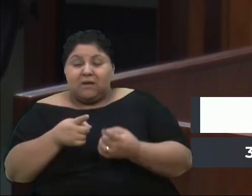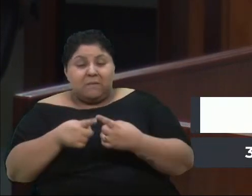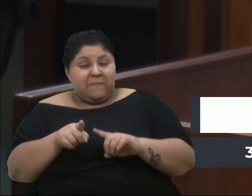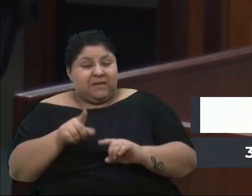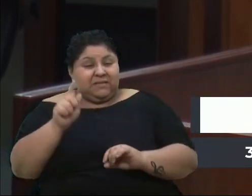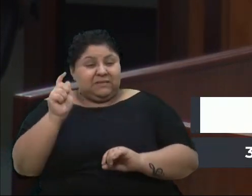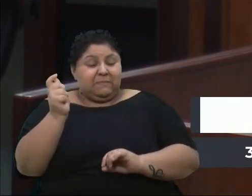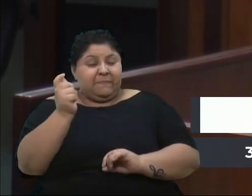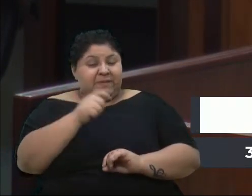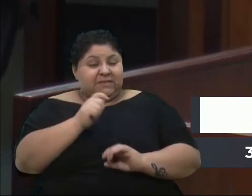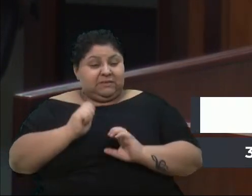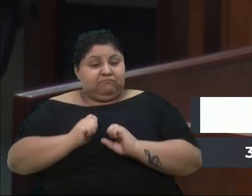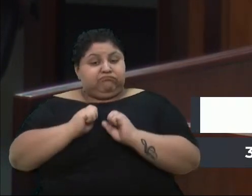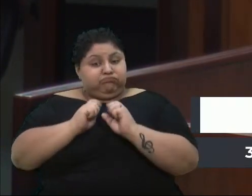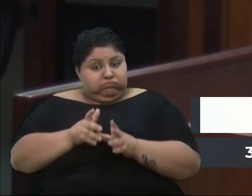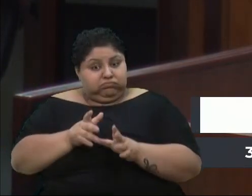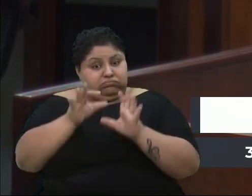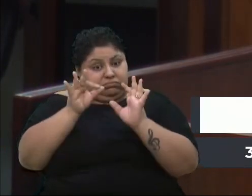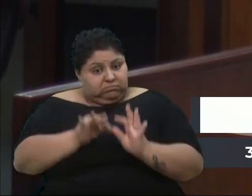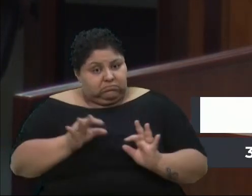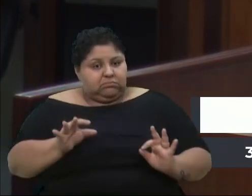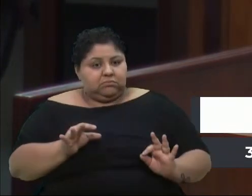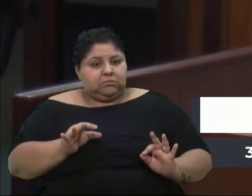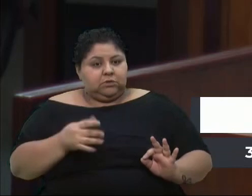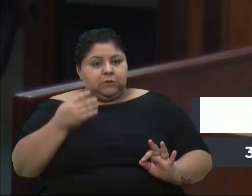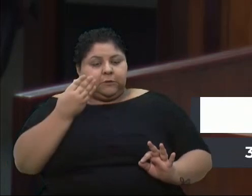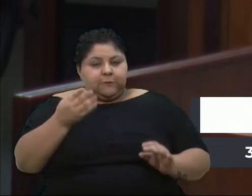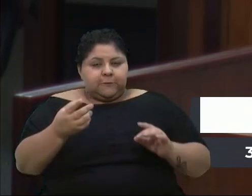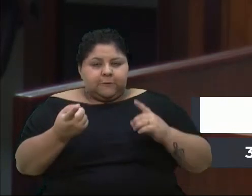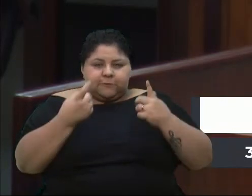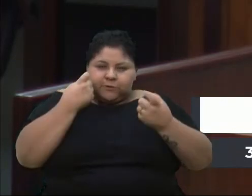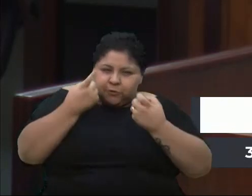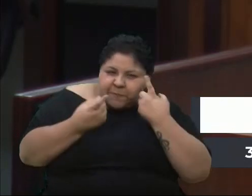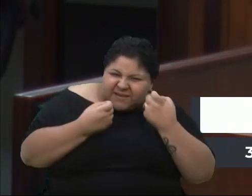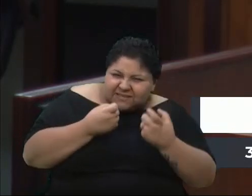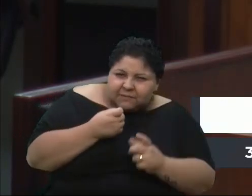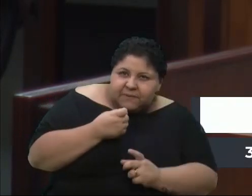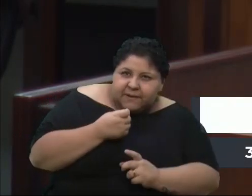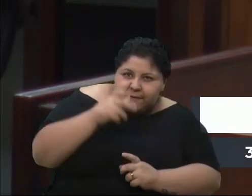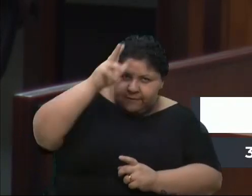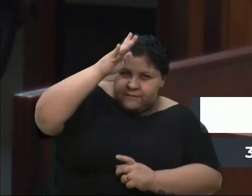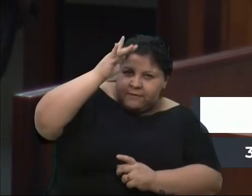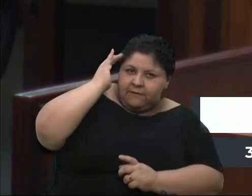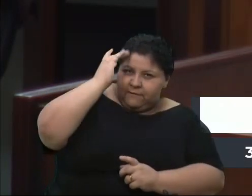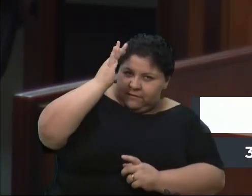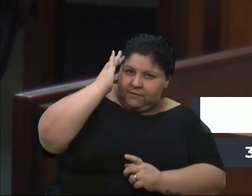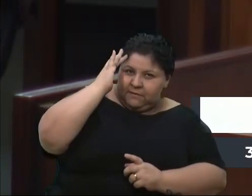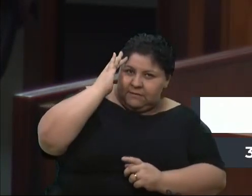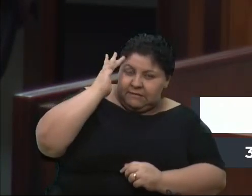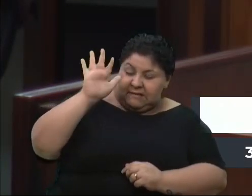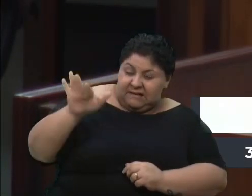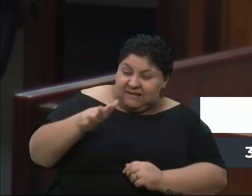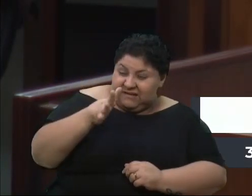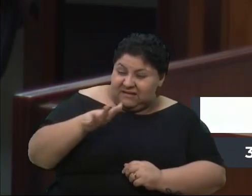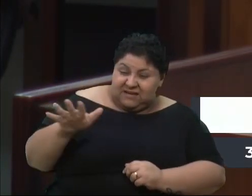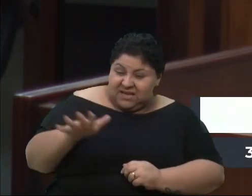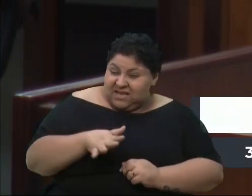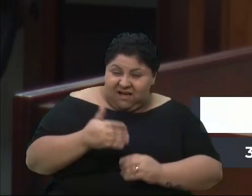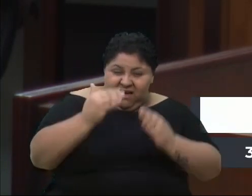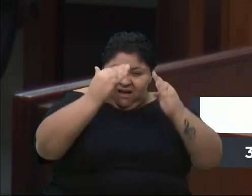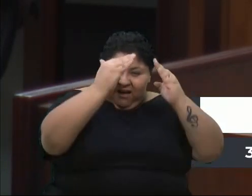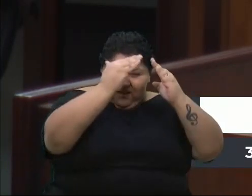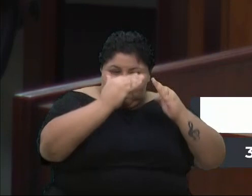atitudes. Quando o senhor se der por conta, nobre prefeito, às vezes a casa já